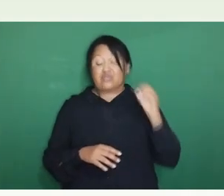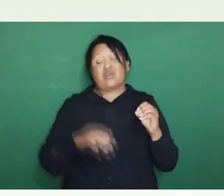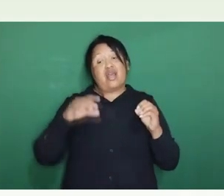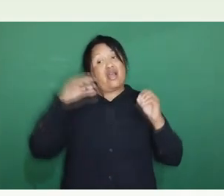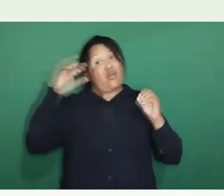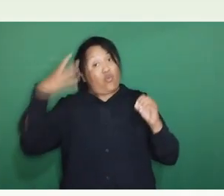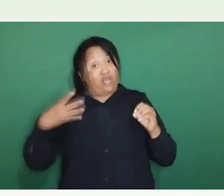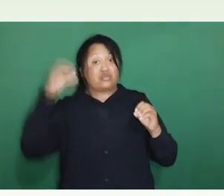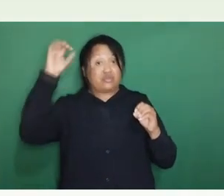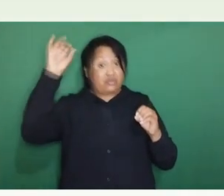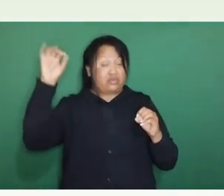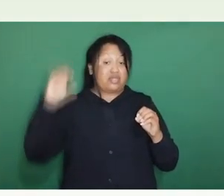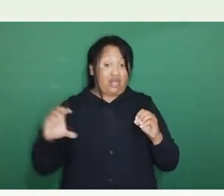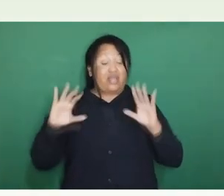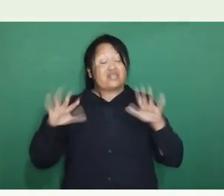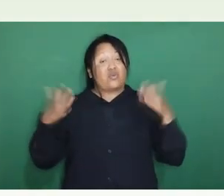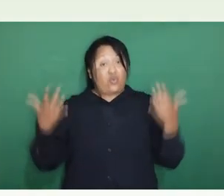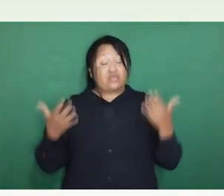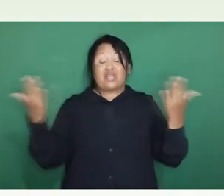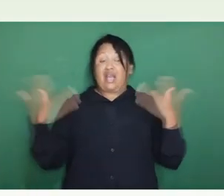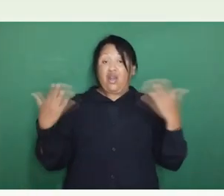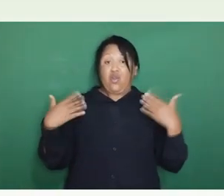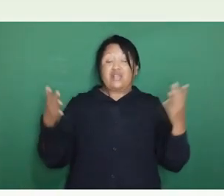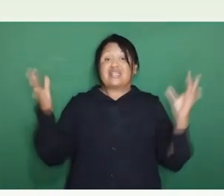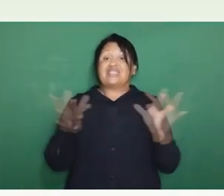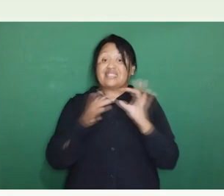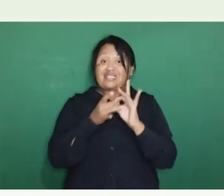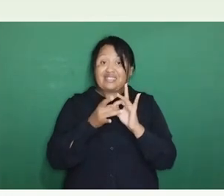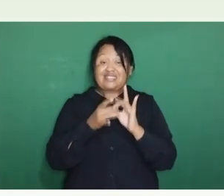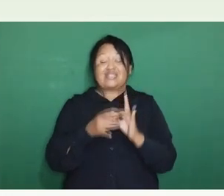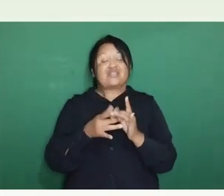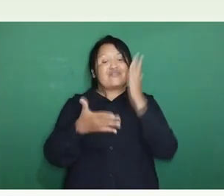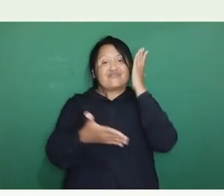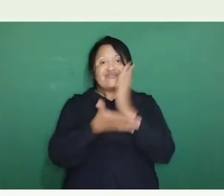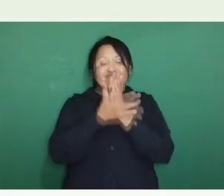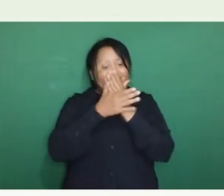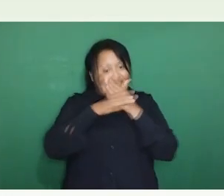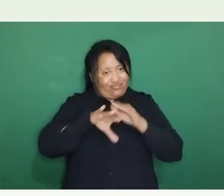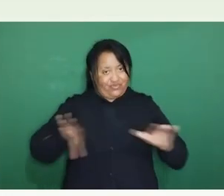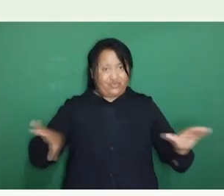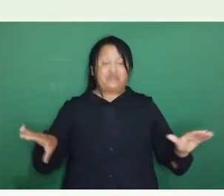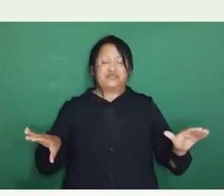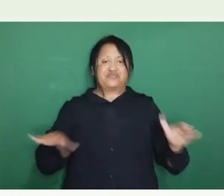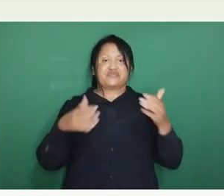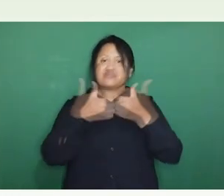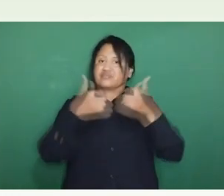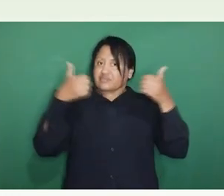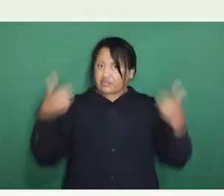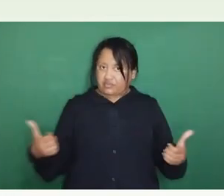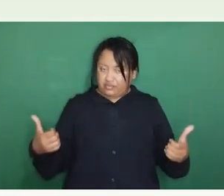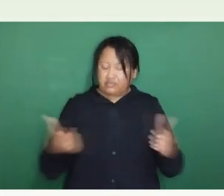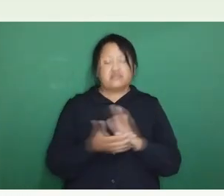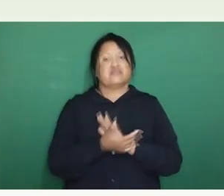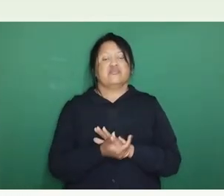essas ligações quando eu sei do calor essas ligações são rompidas certo essas